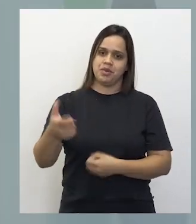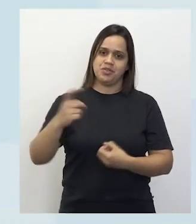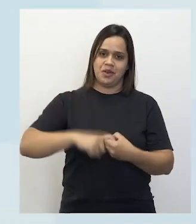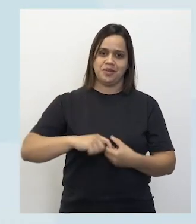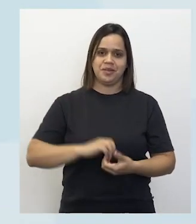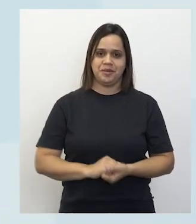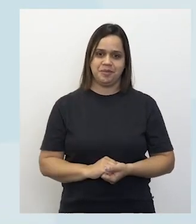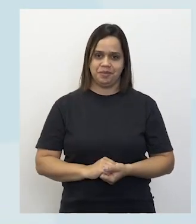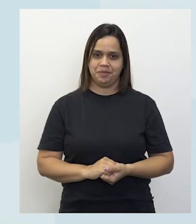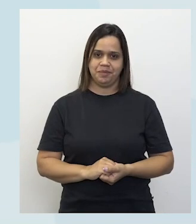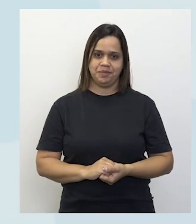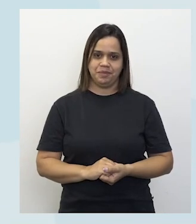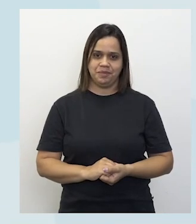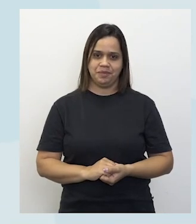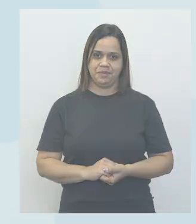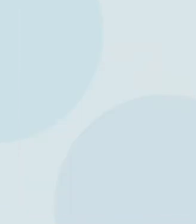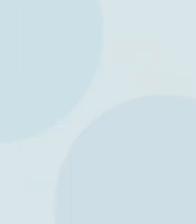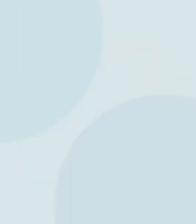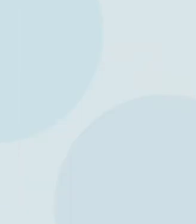volta.